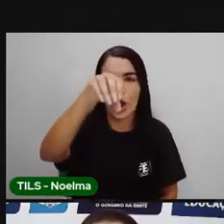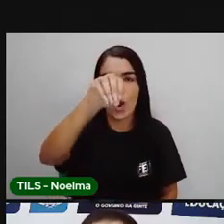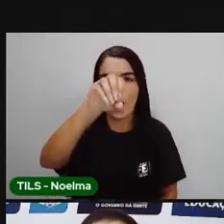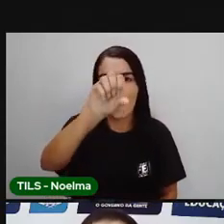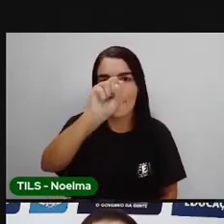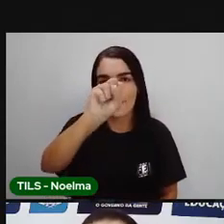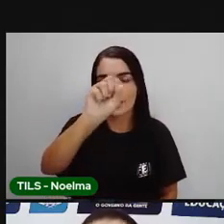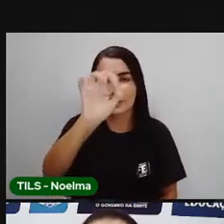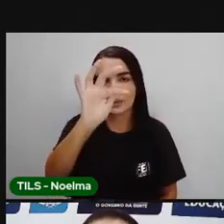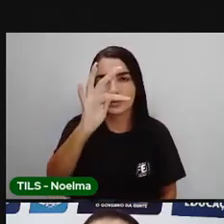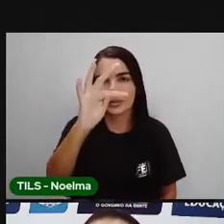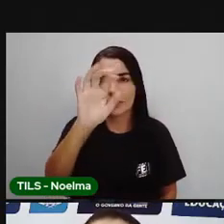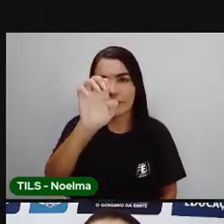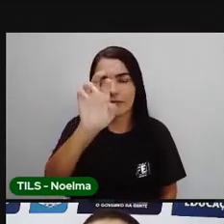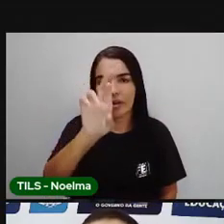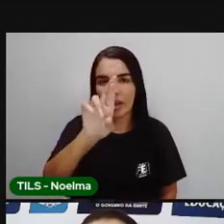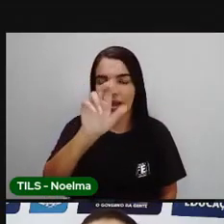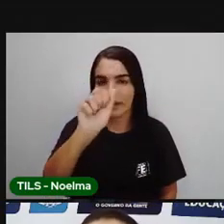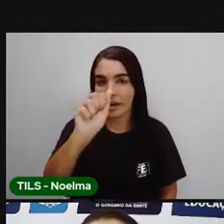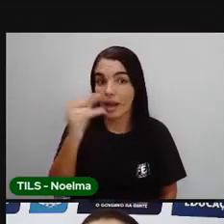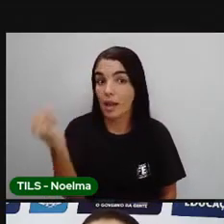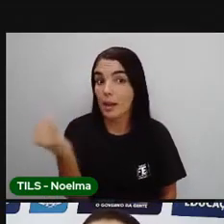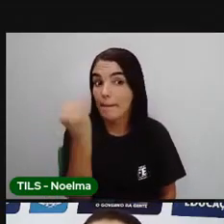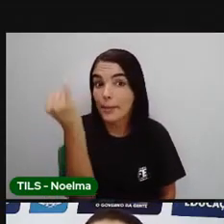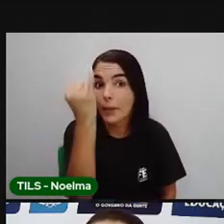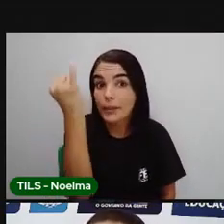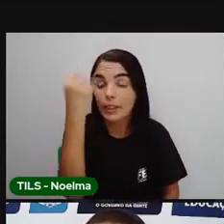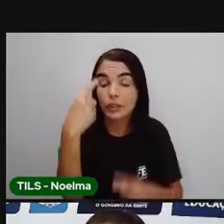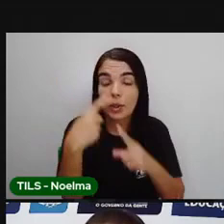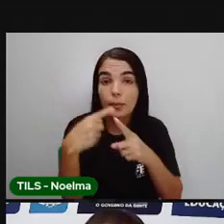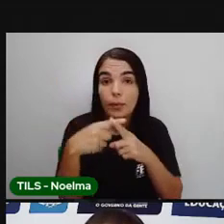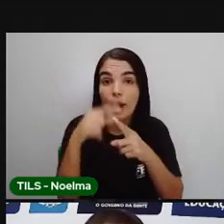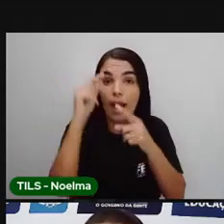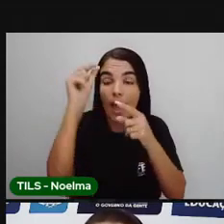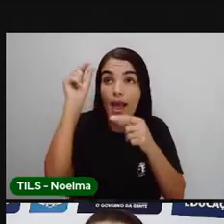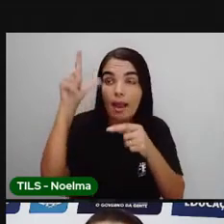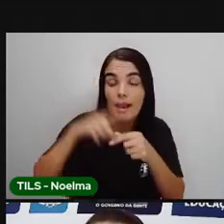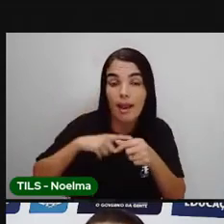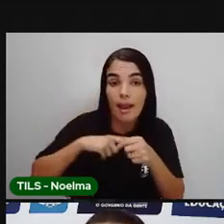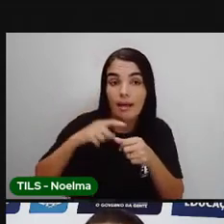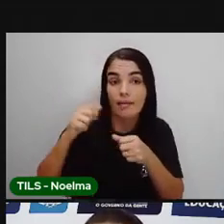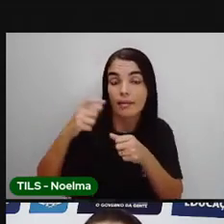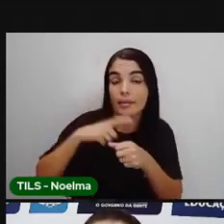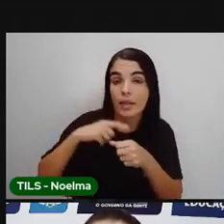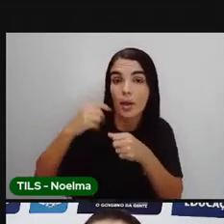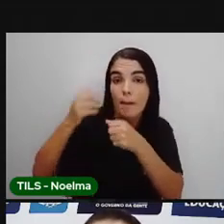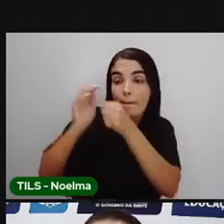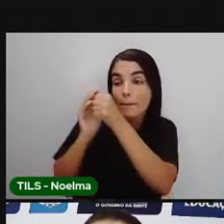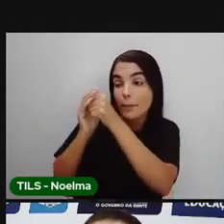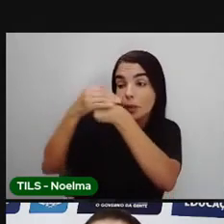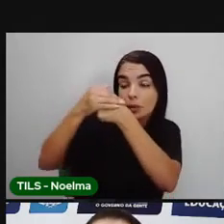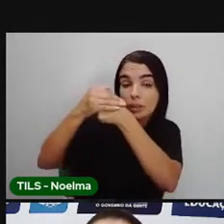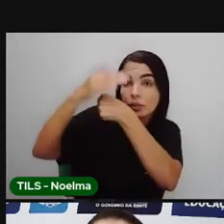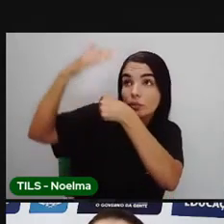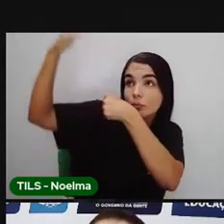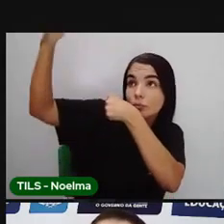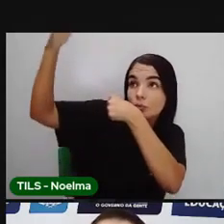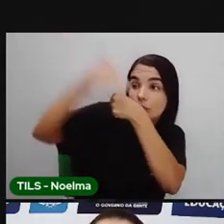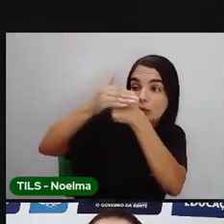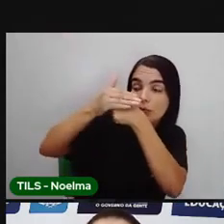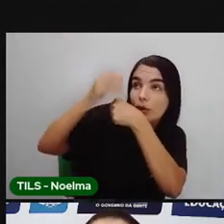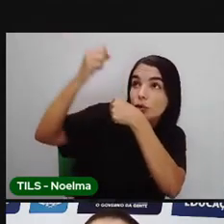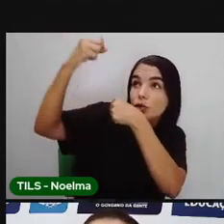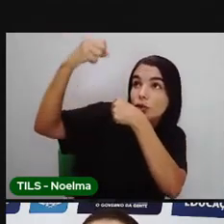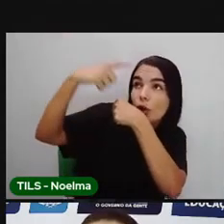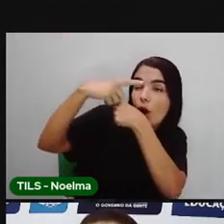necessária. Por quê? Porque ela vai filtrar os raios solares, né? A energia solar. Ela filtra como? Ela deixa